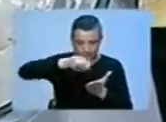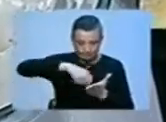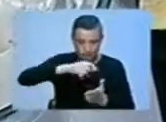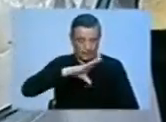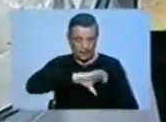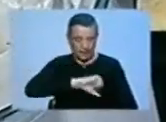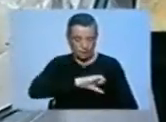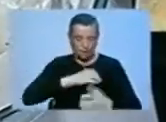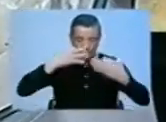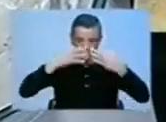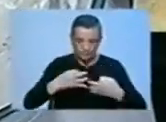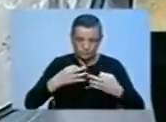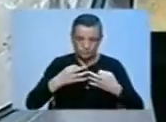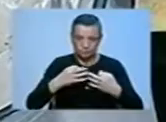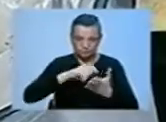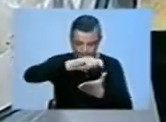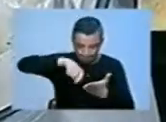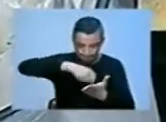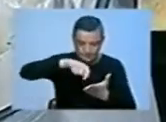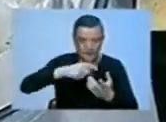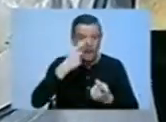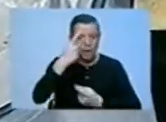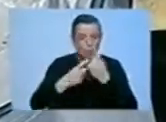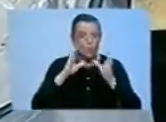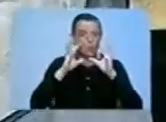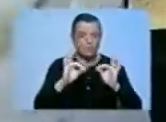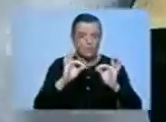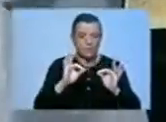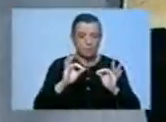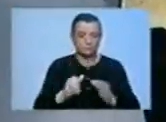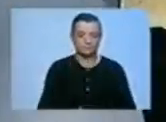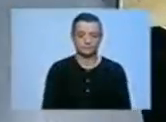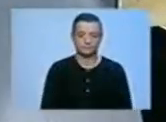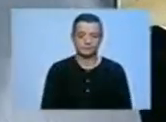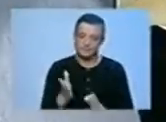desenvolver com algum cuidado mas